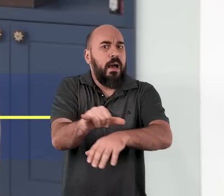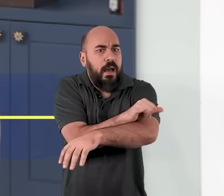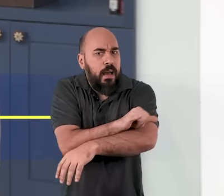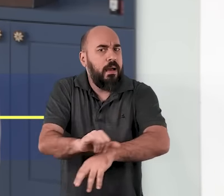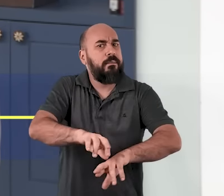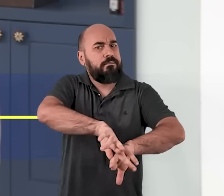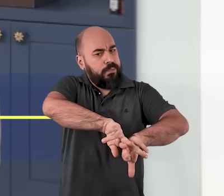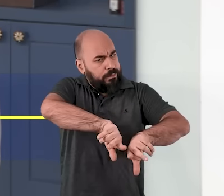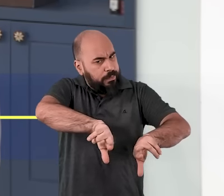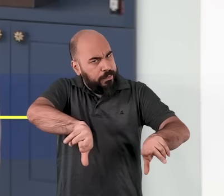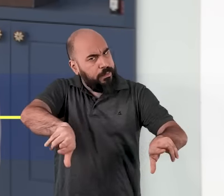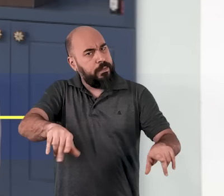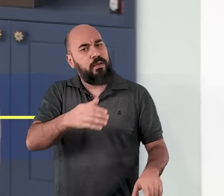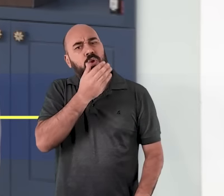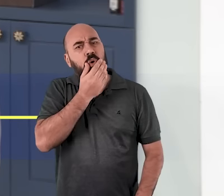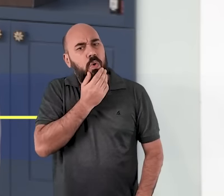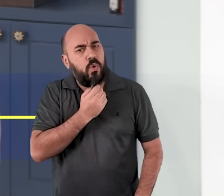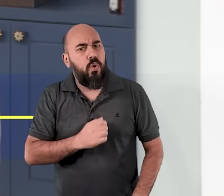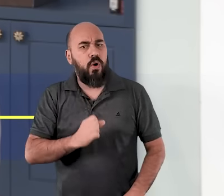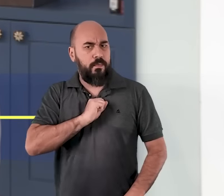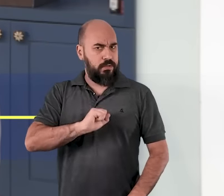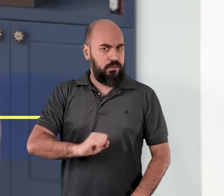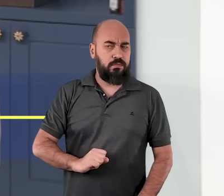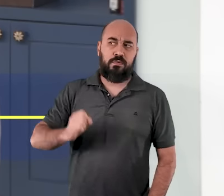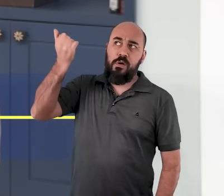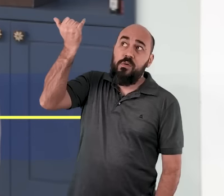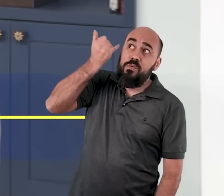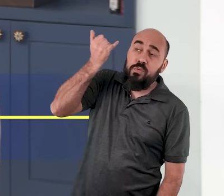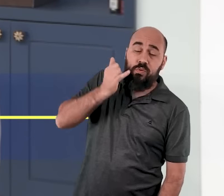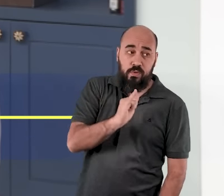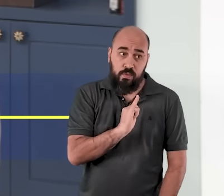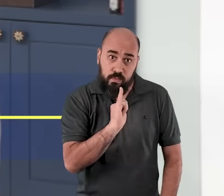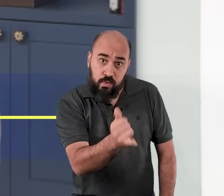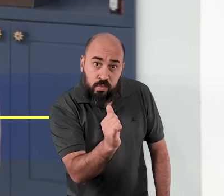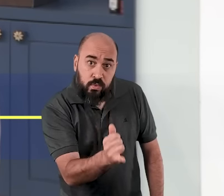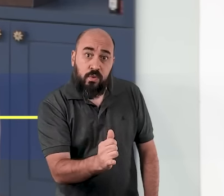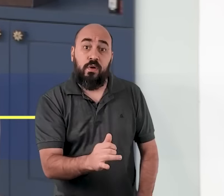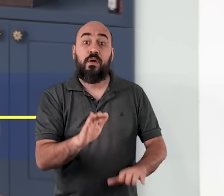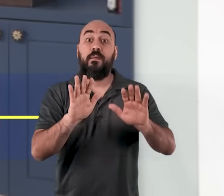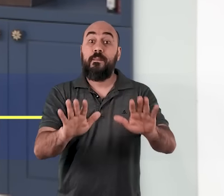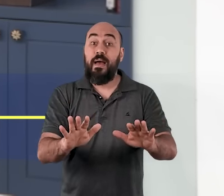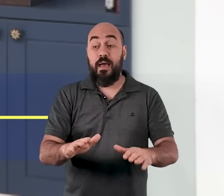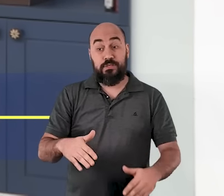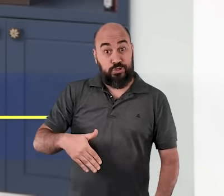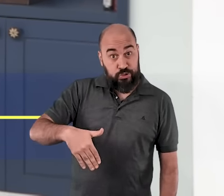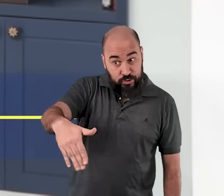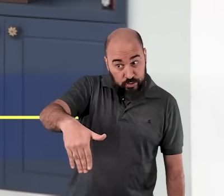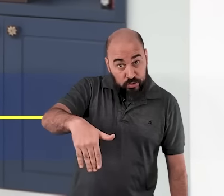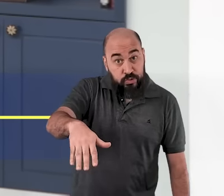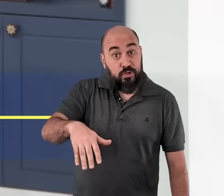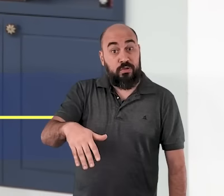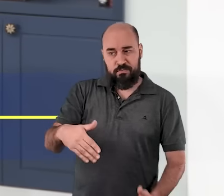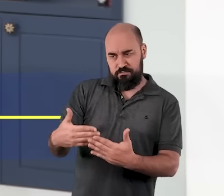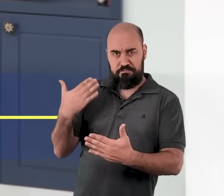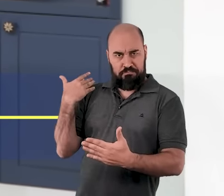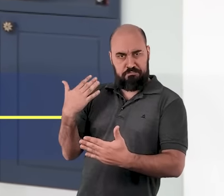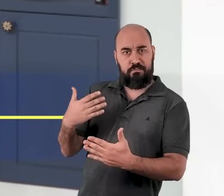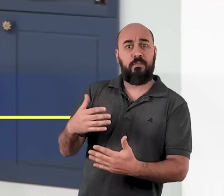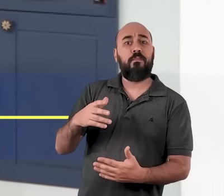pais pelos profetas, mas nesses últimos dias nos falou pelo Filho. Então